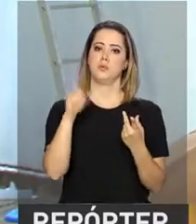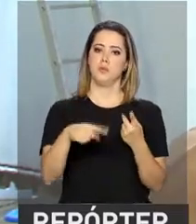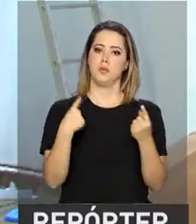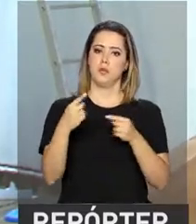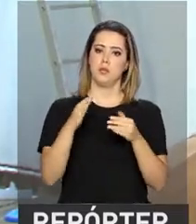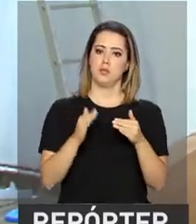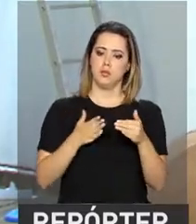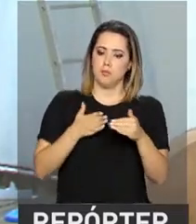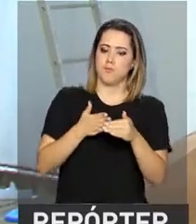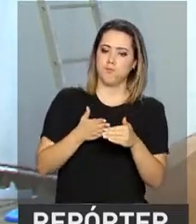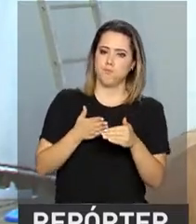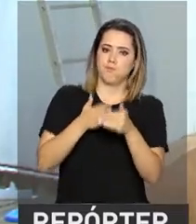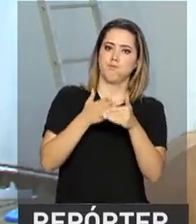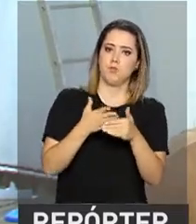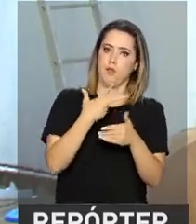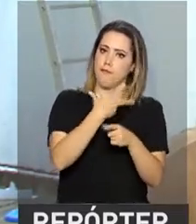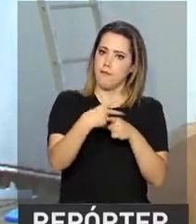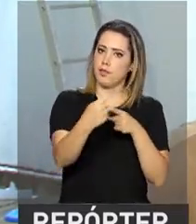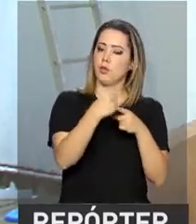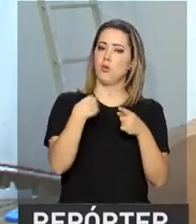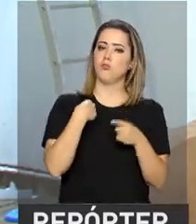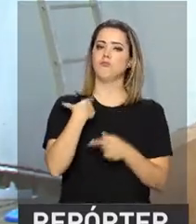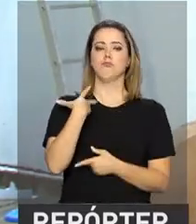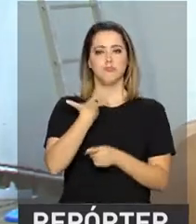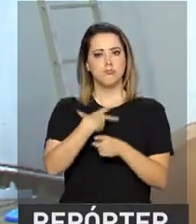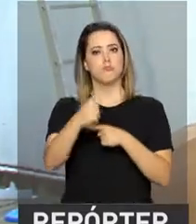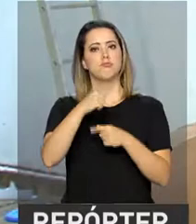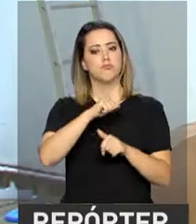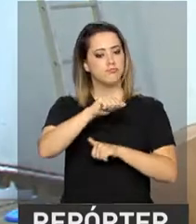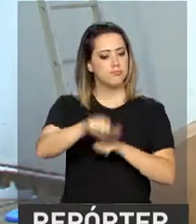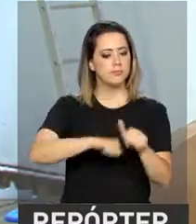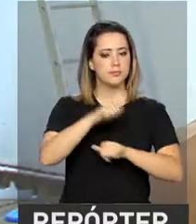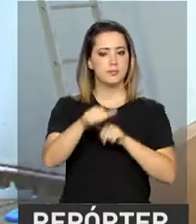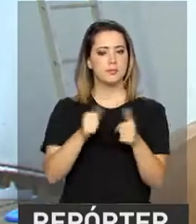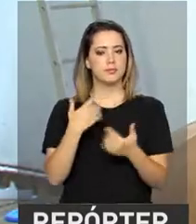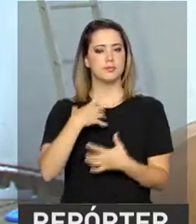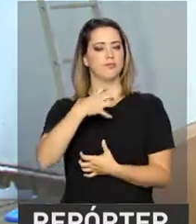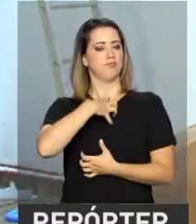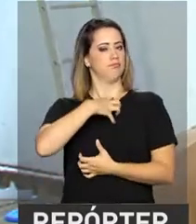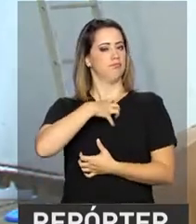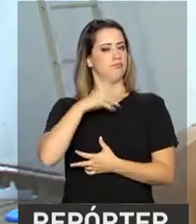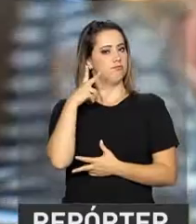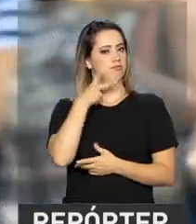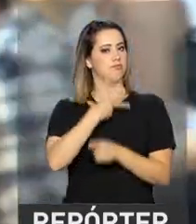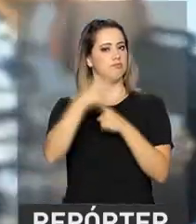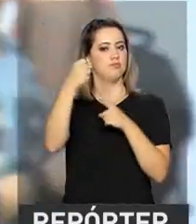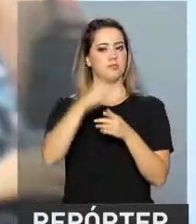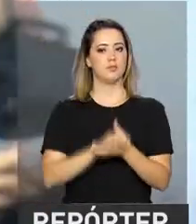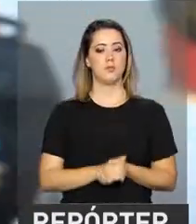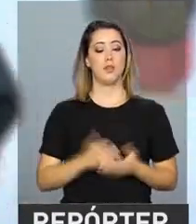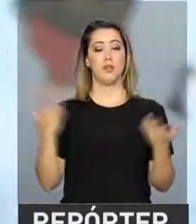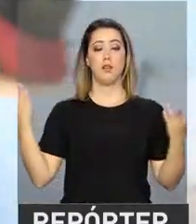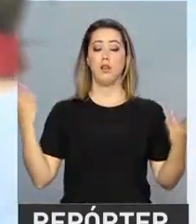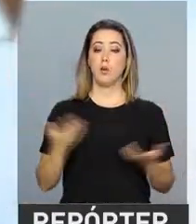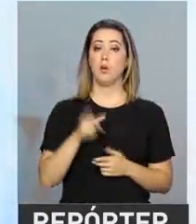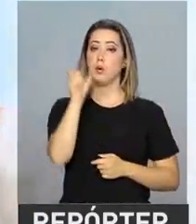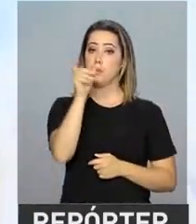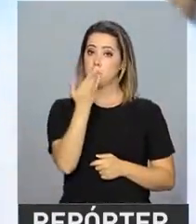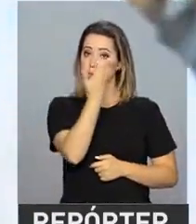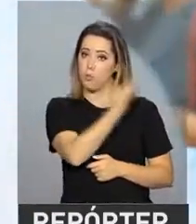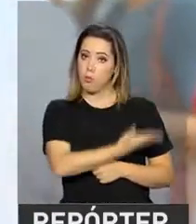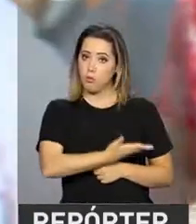A cada barreira, a cada dificuldade que eu enfrentei e consegui transpassar, eu me sinto uma vitoriosa. Agora pessoas como a